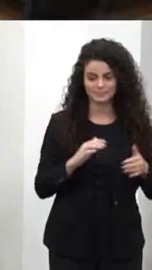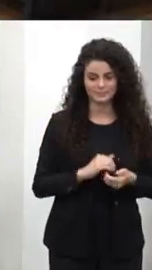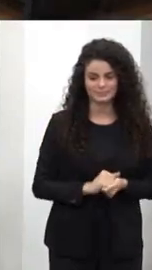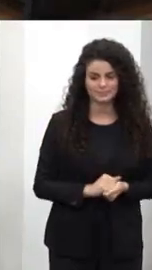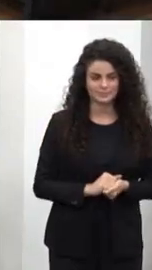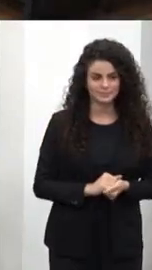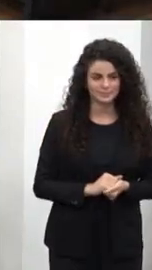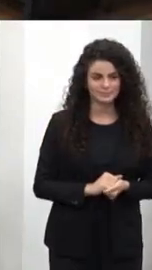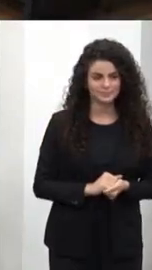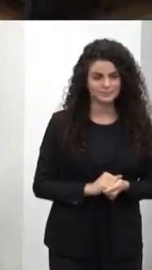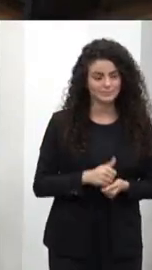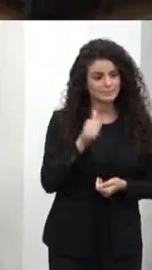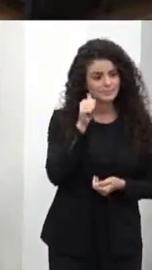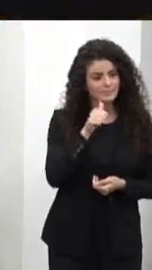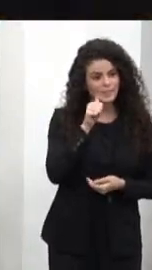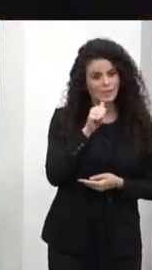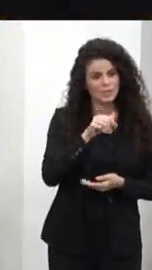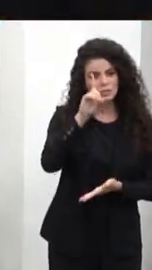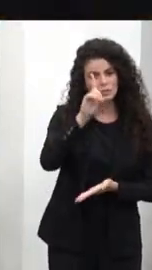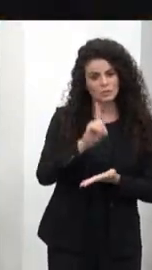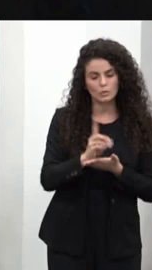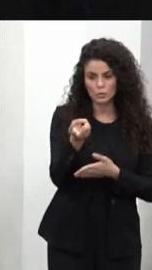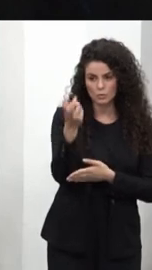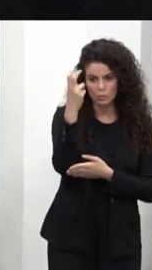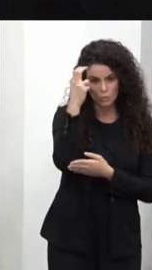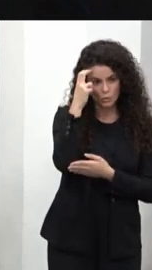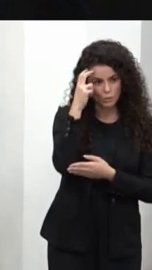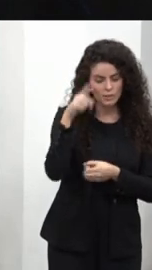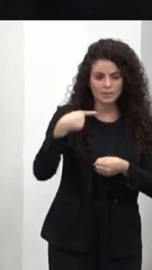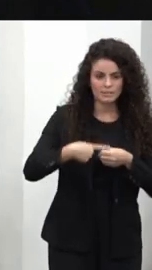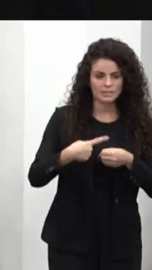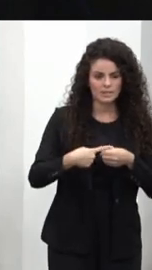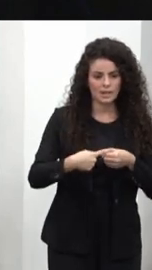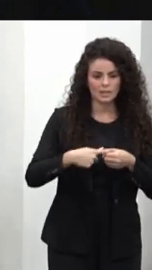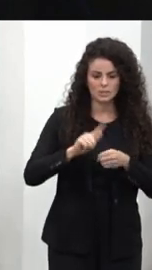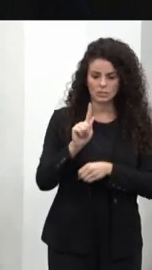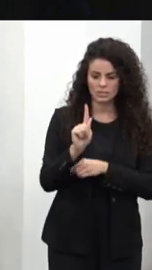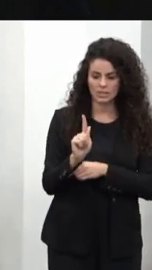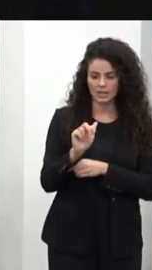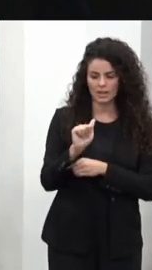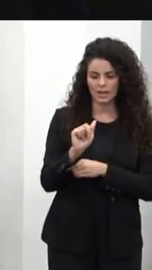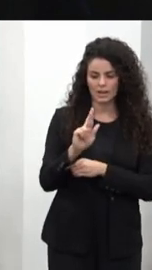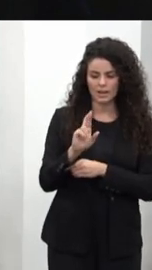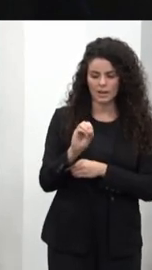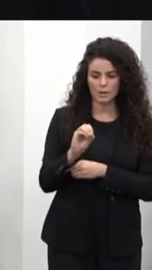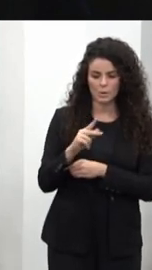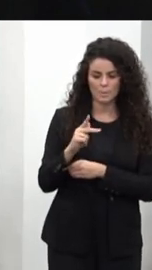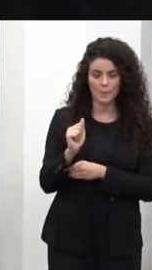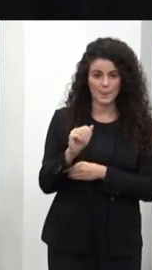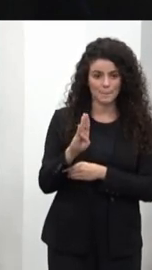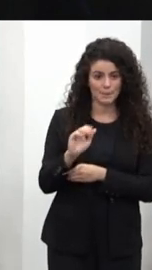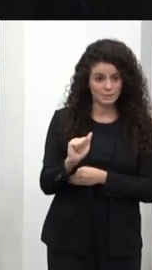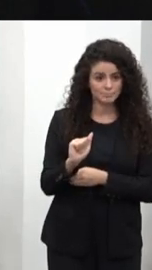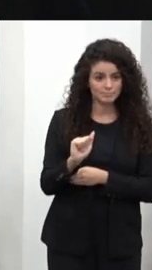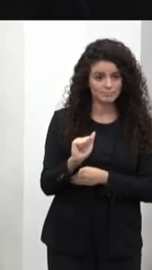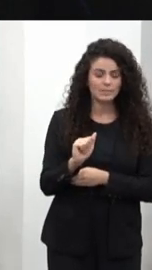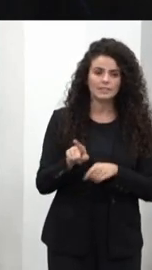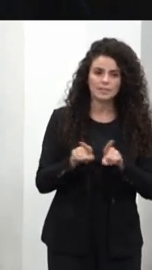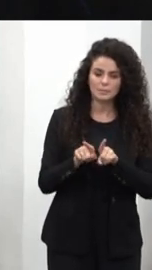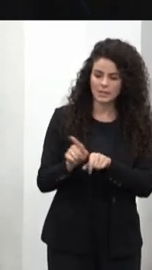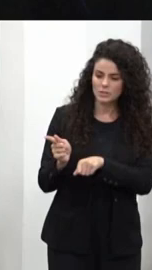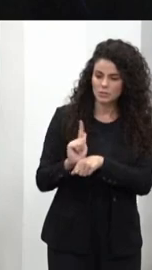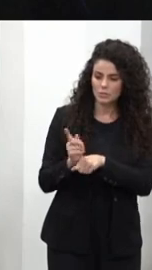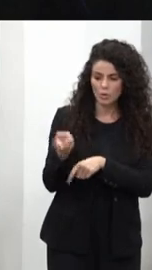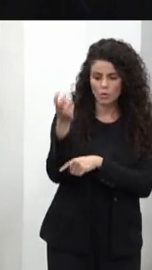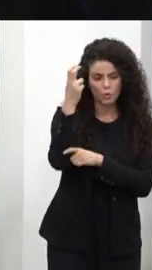Senhora Diretora de cultura do município de Garopaba e conselheira do conselho dos gestores de Cultura de Santa Catarina